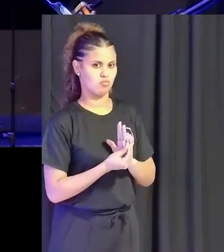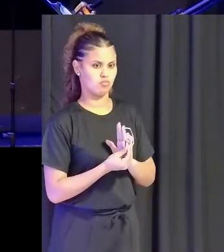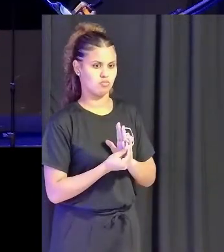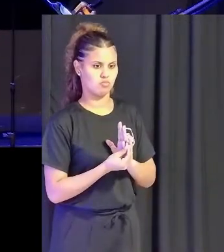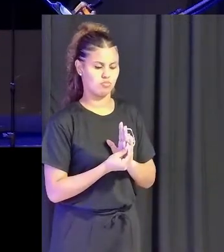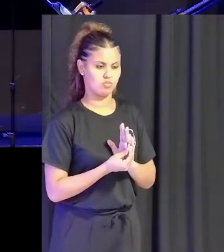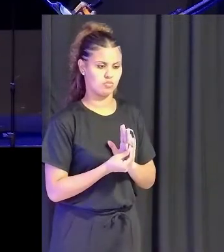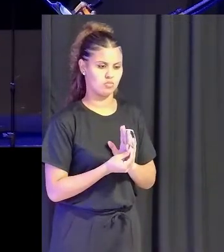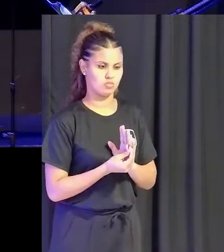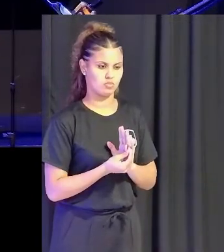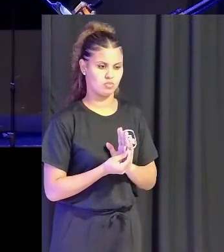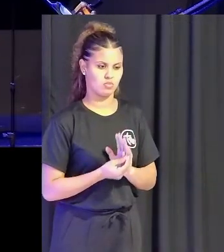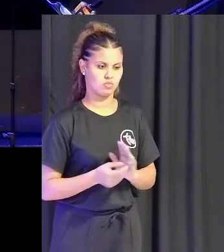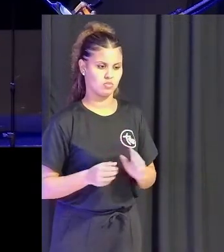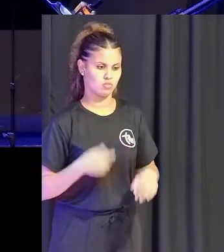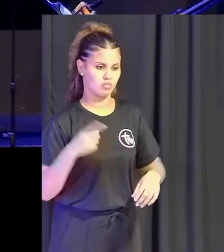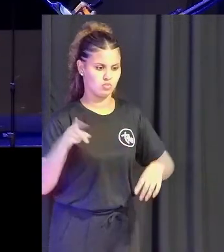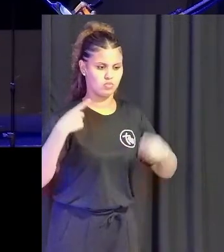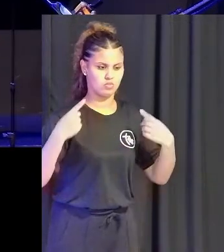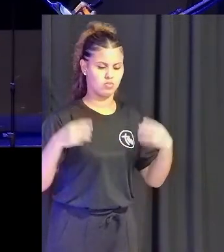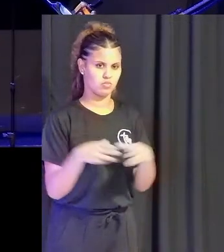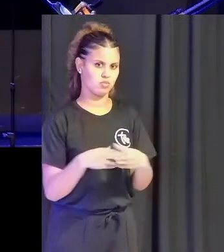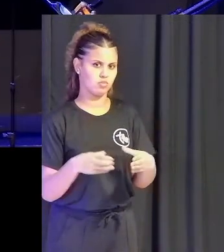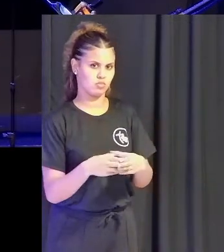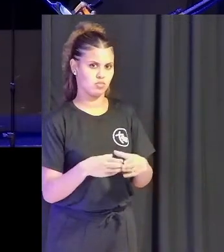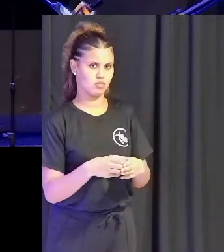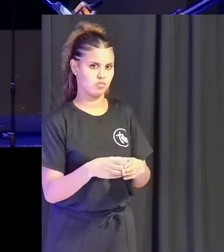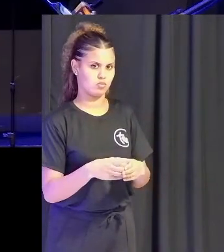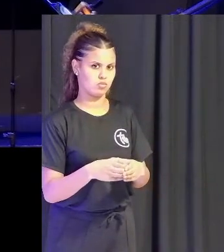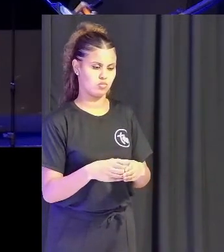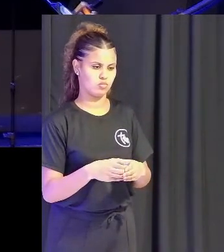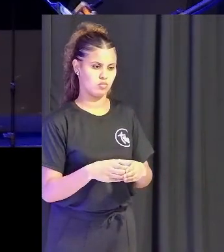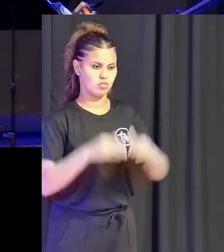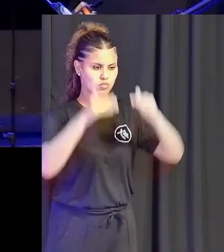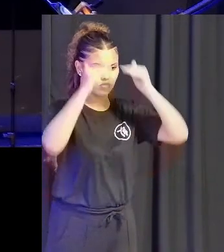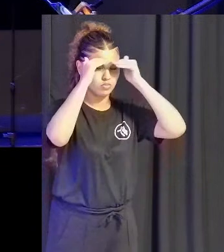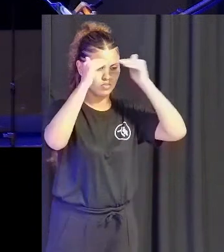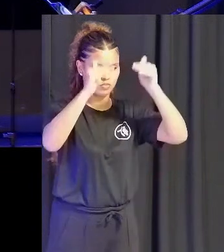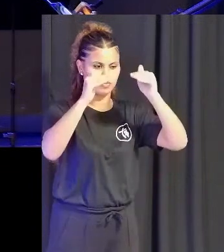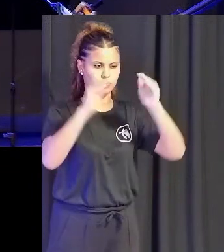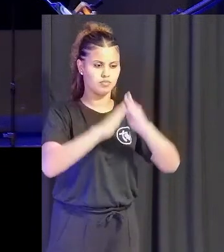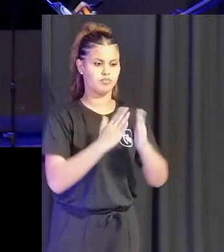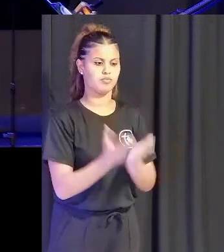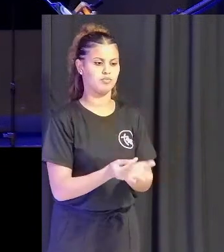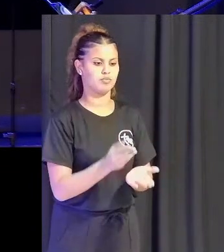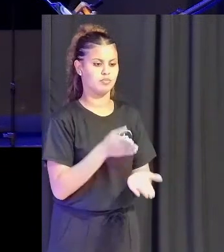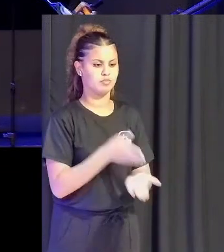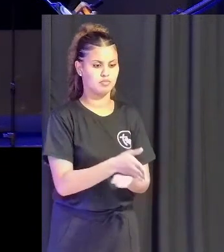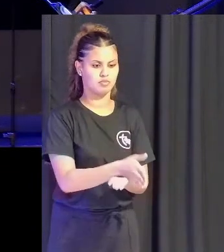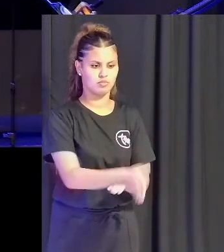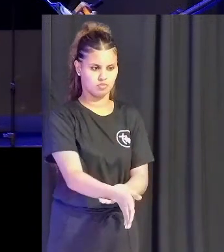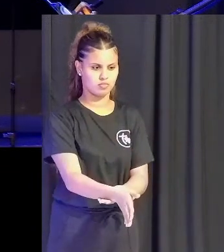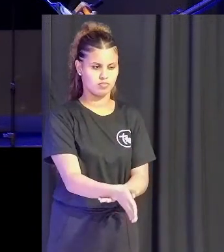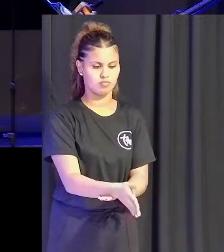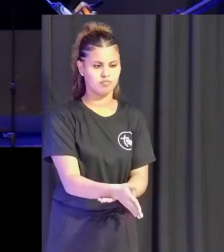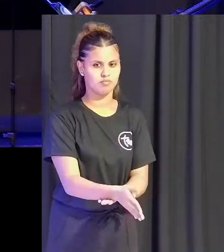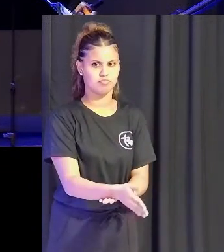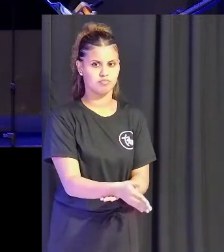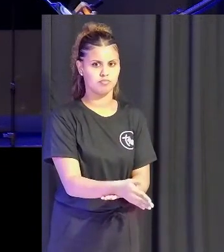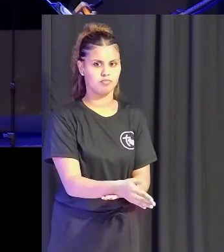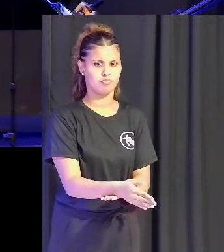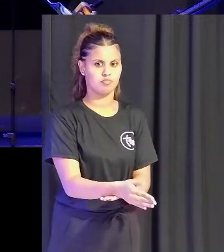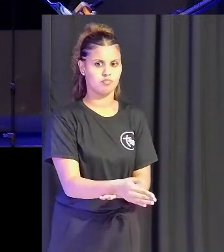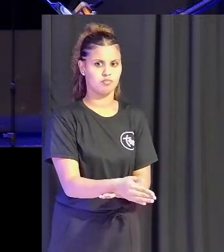a palavra, a não seguir os caminhos que Jesus tem direcionado para eles, a falta de fé, a falta de paciência em alguma